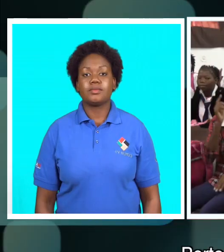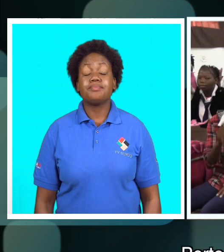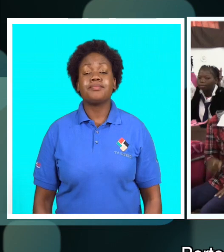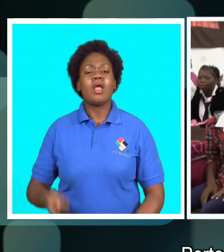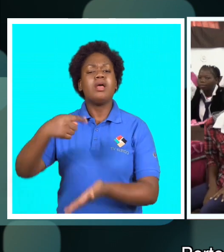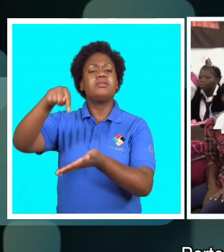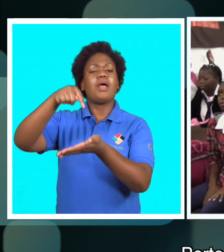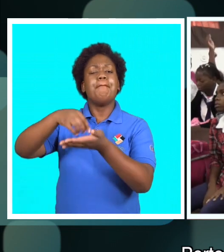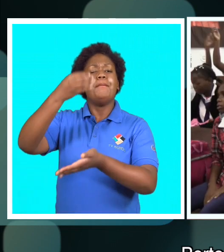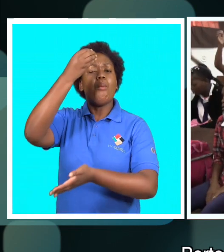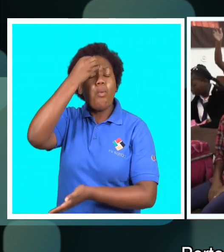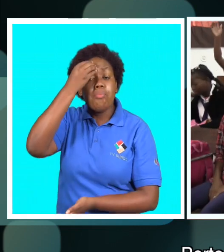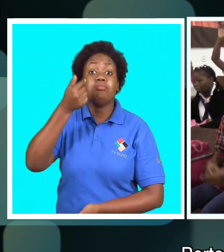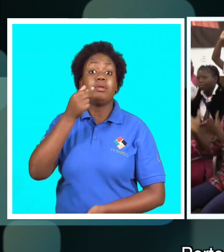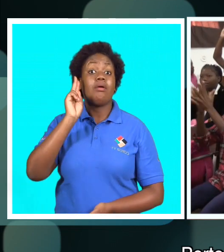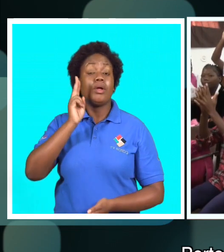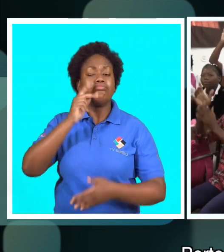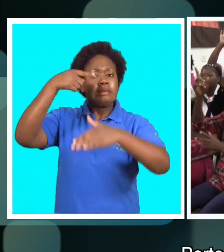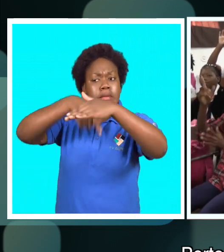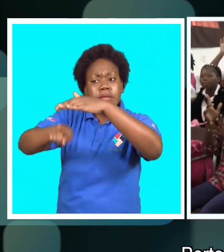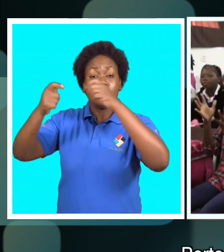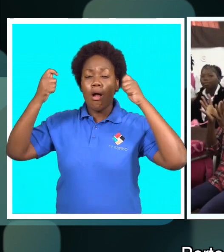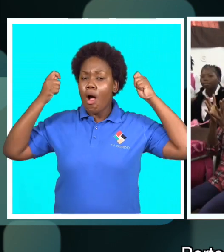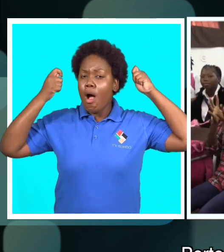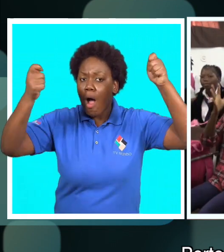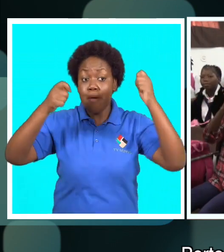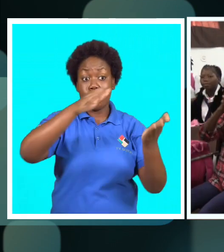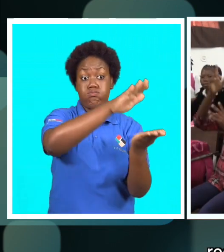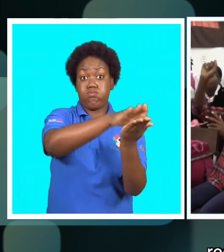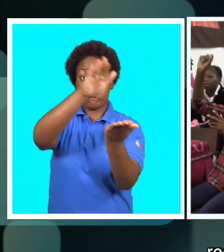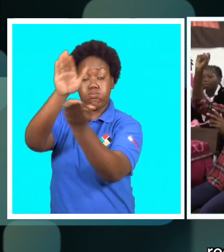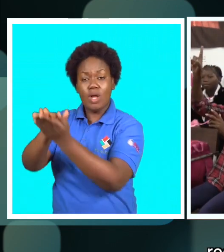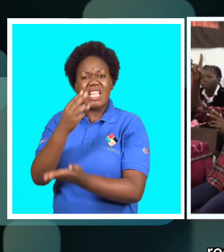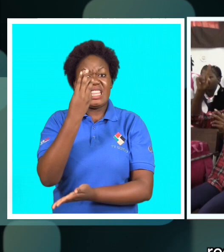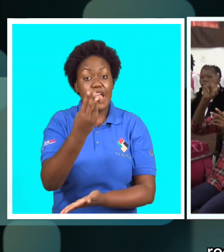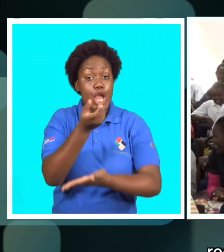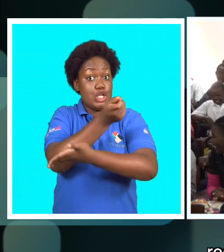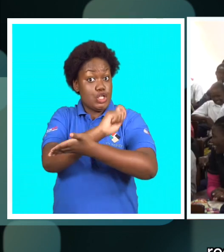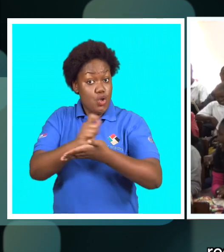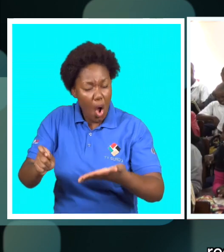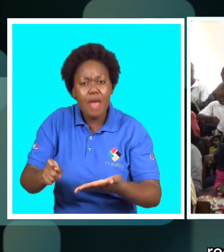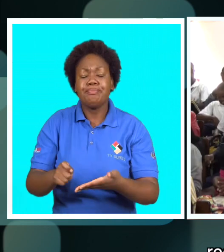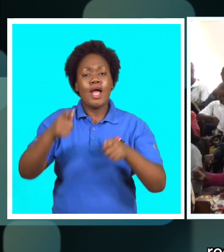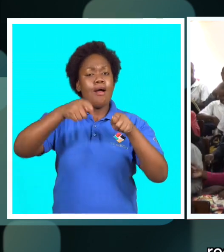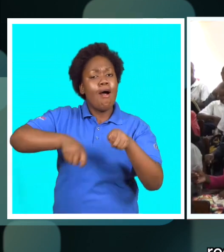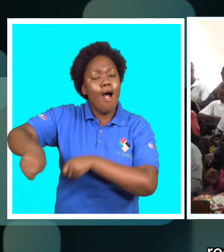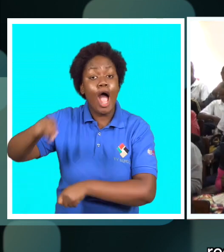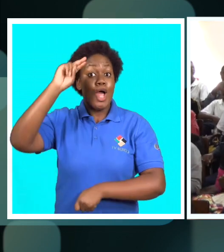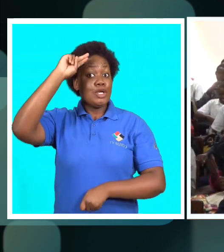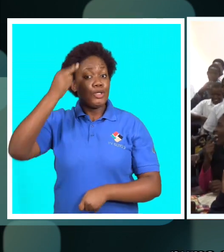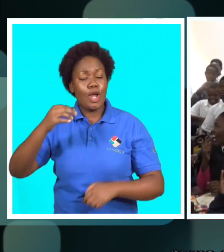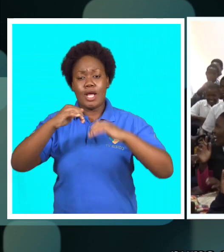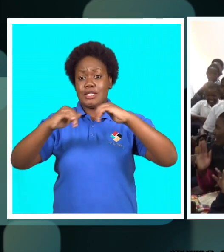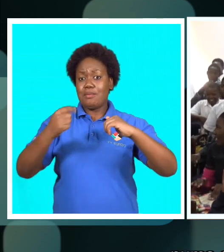Perto de 100 alunas de 13 escolas da cidade de Maputo receberam pêncios higiênicos